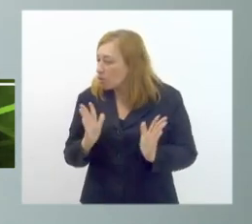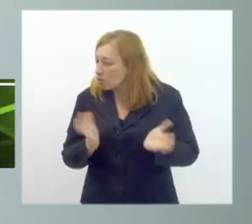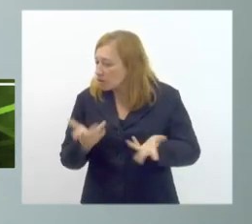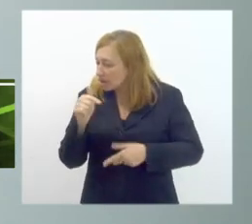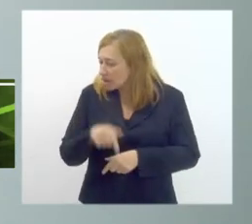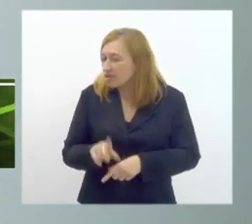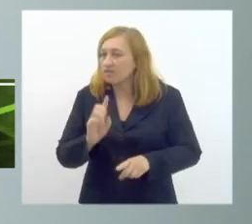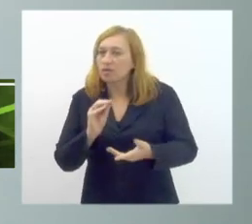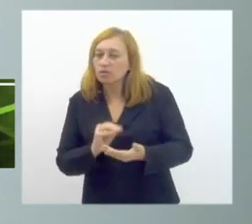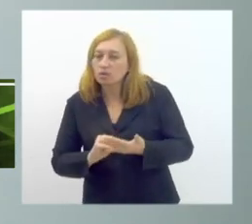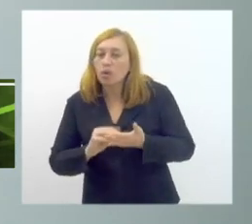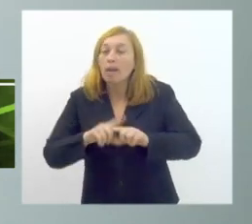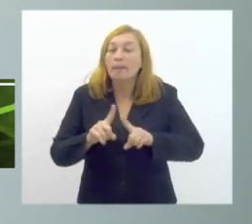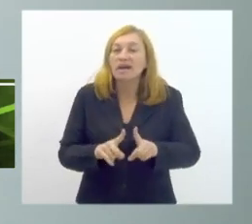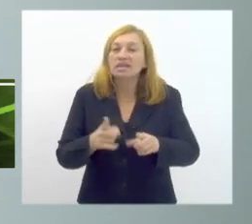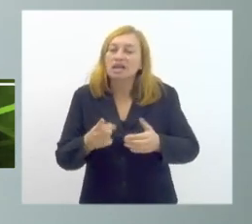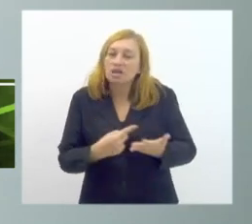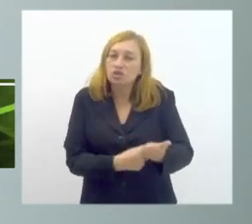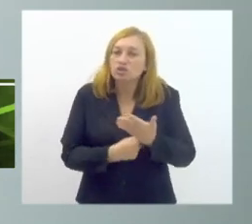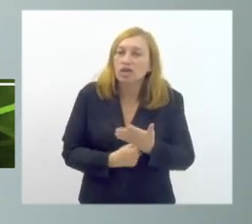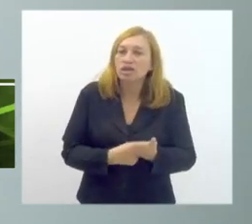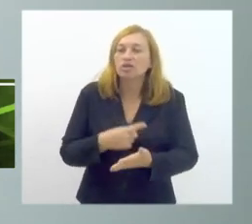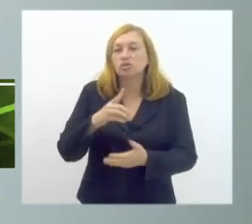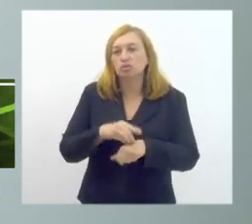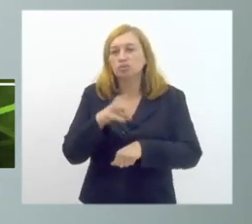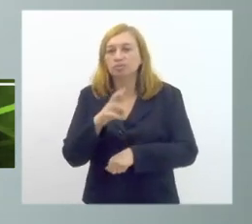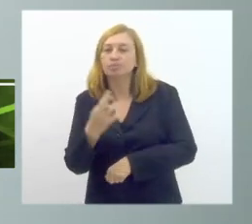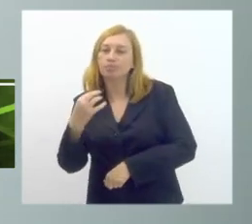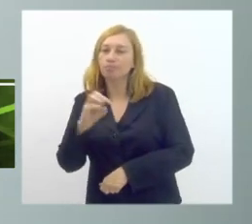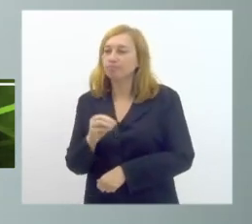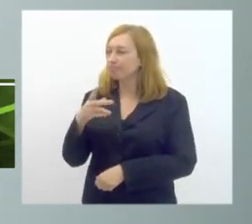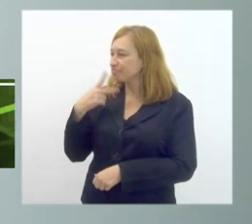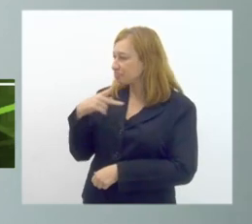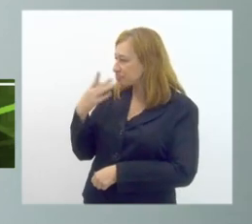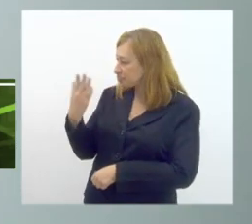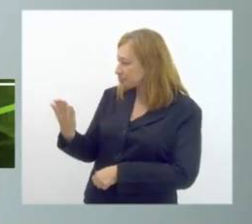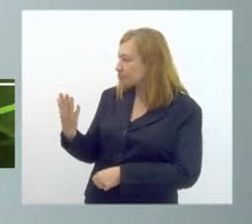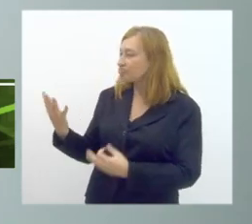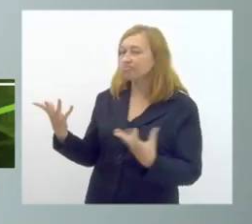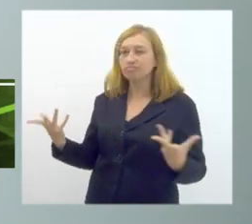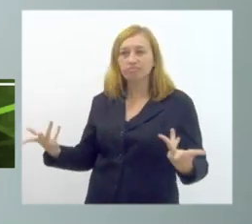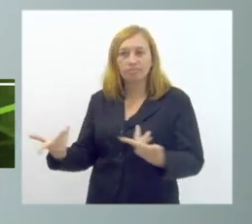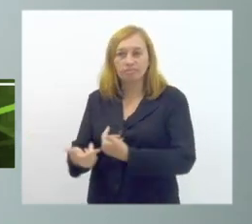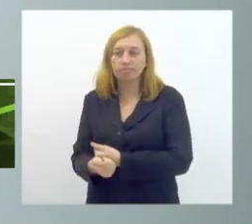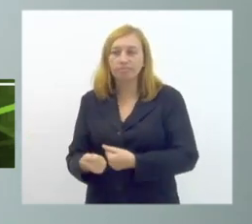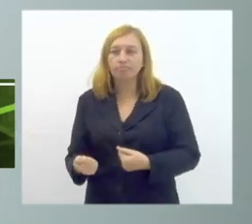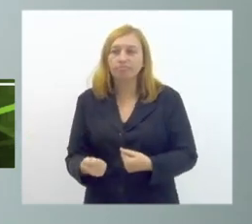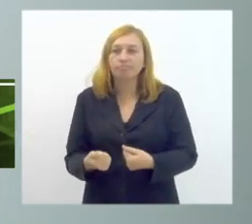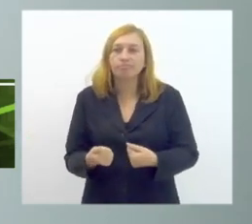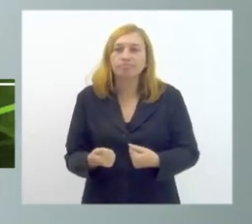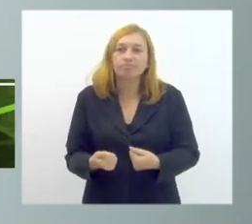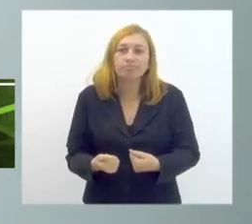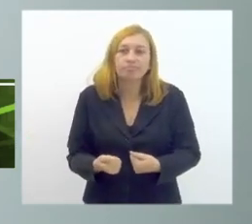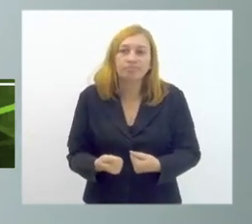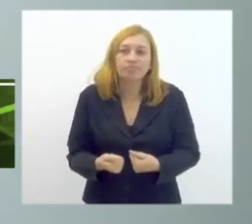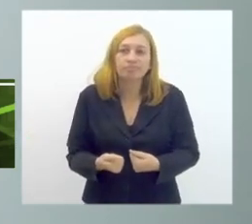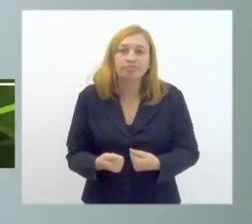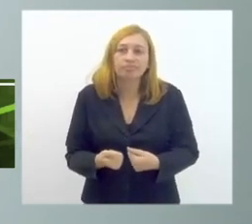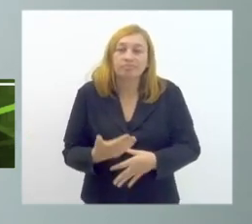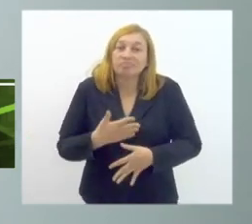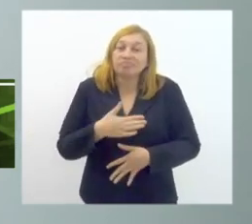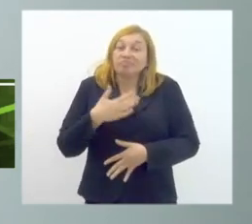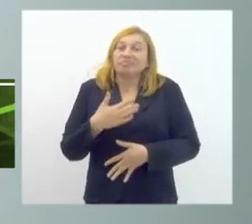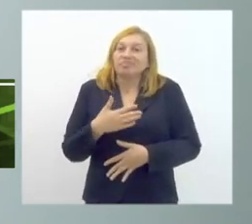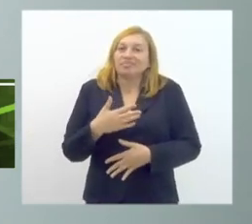ela tem nos ajudado muito. E, doutor Rodrigo, a sua fala foi uma fala esclarecedora, mas muito aterrorizante